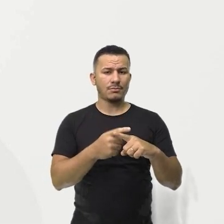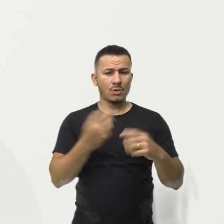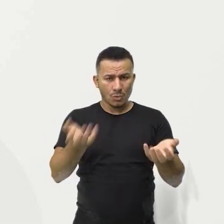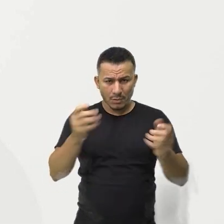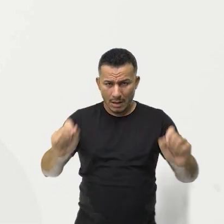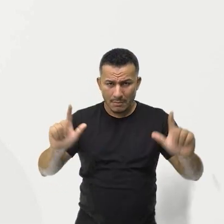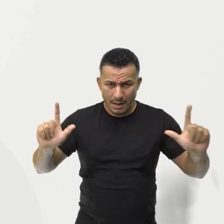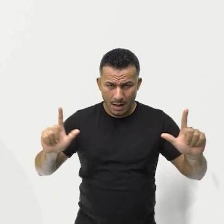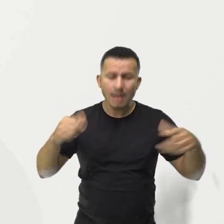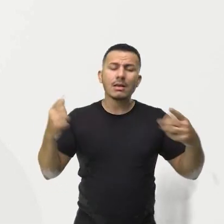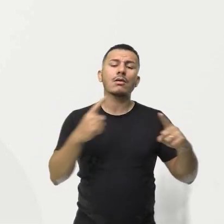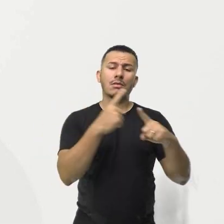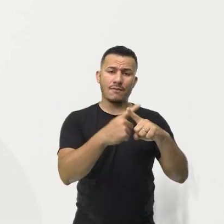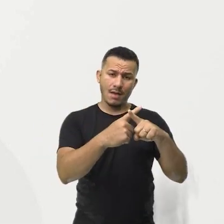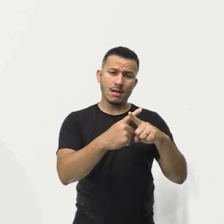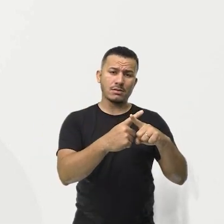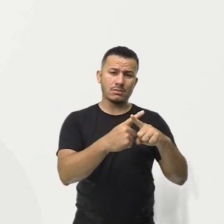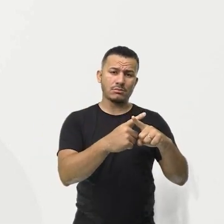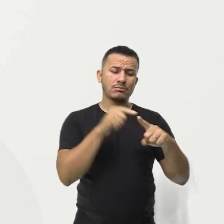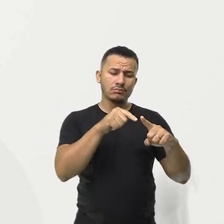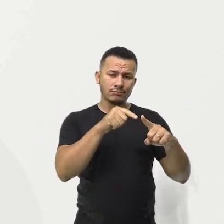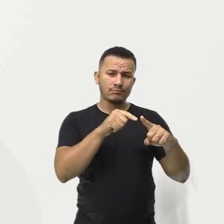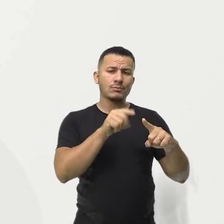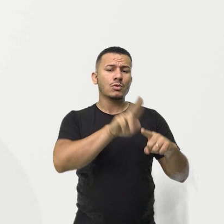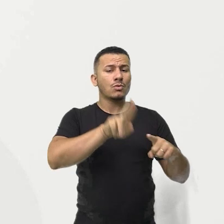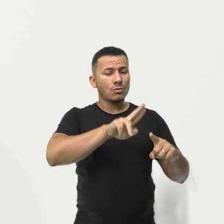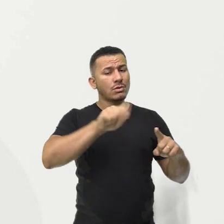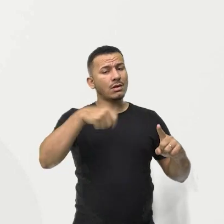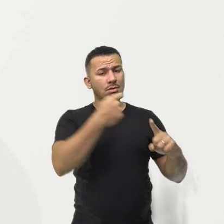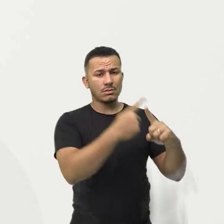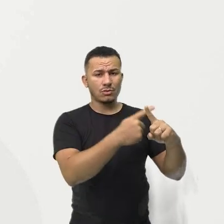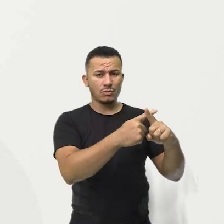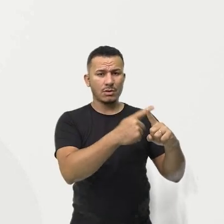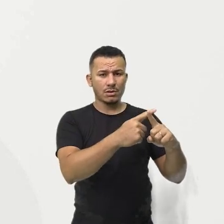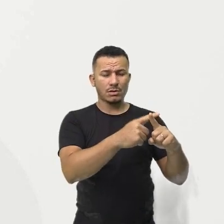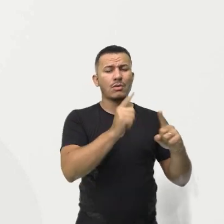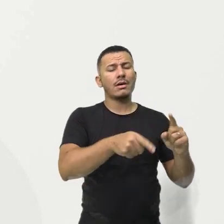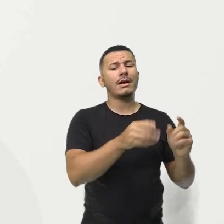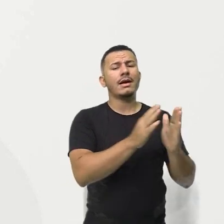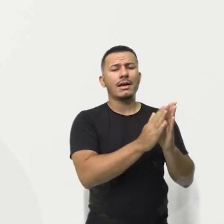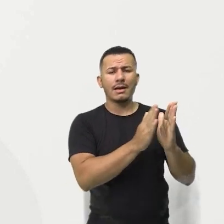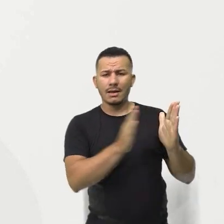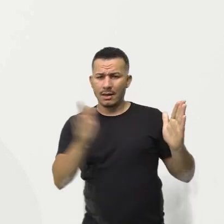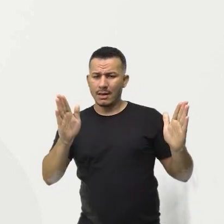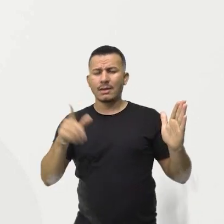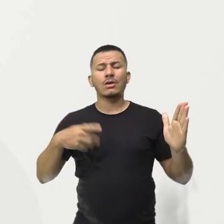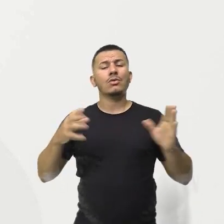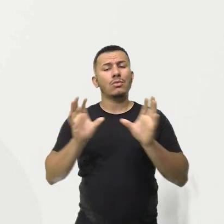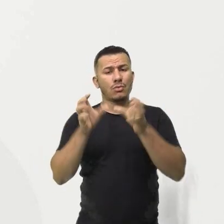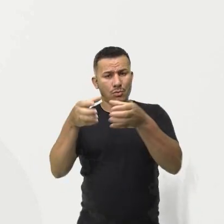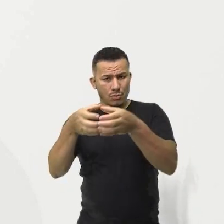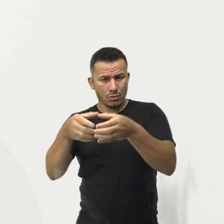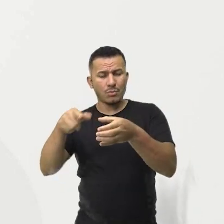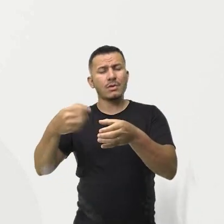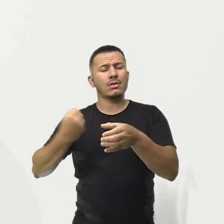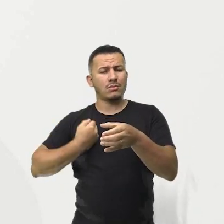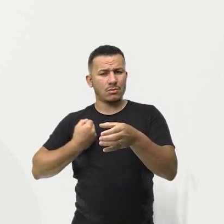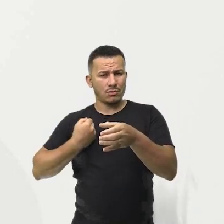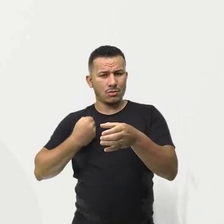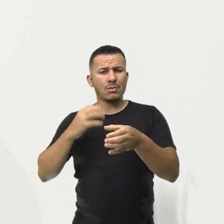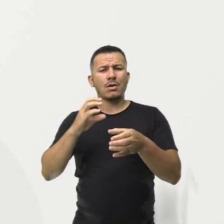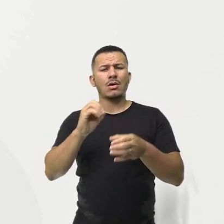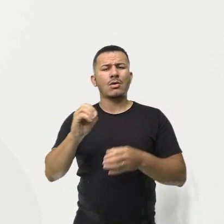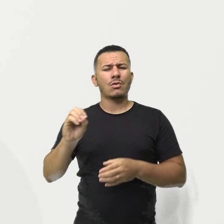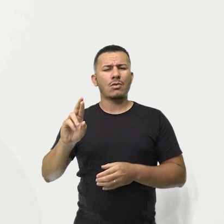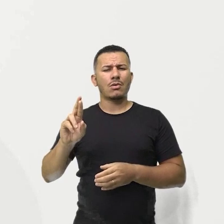multiplicamos, palavra-chave aqui, ó. Eu quero ampliar, então se eu quero ampliar, eu vou multiplicar todas